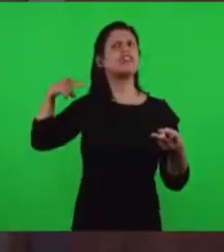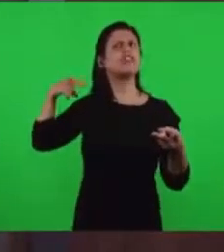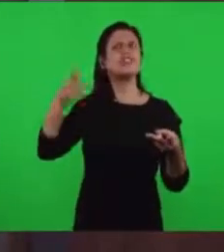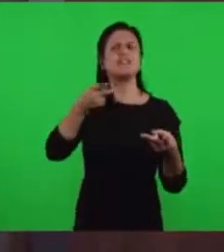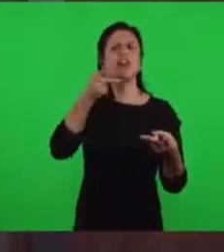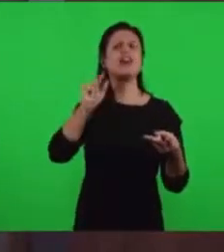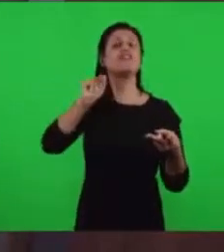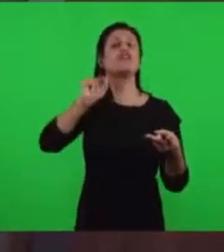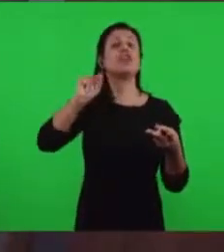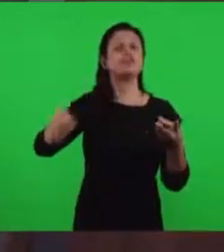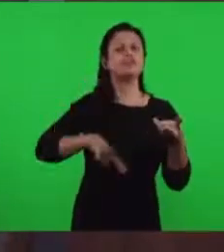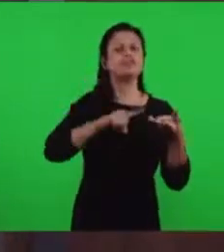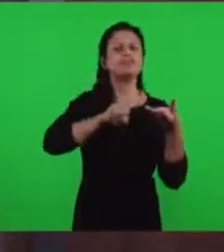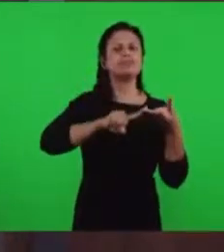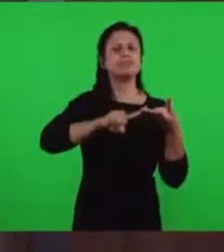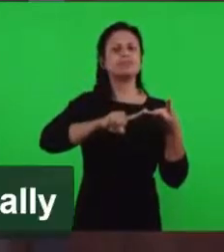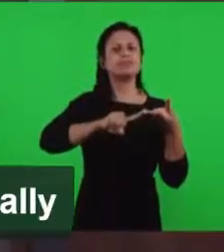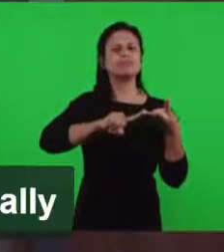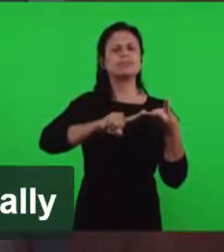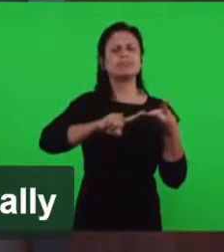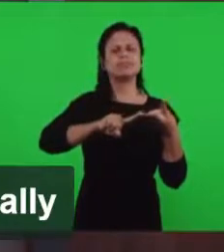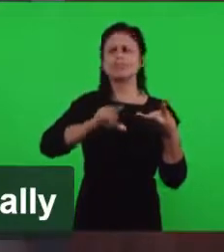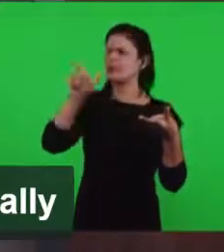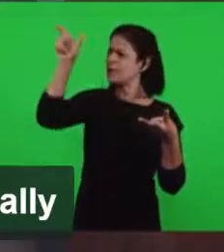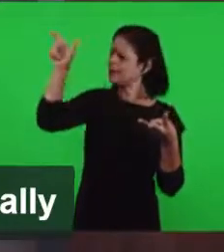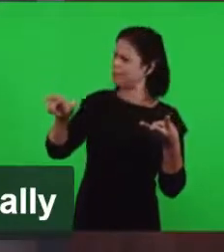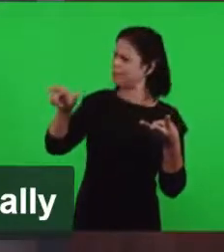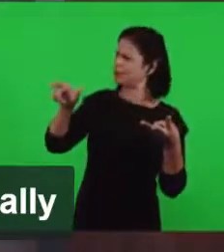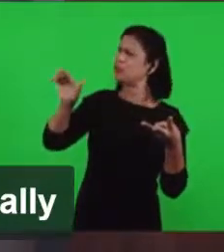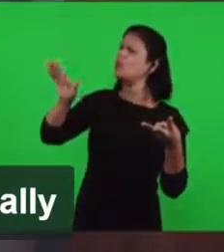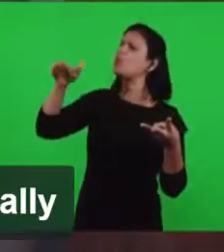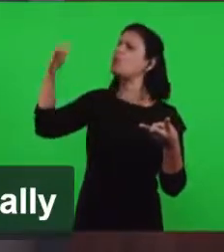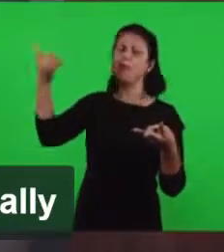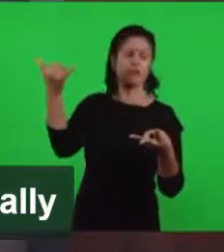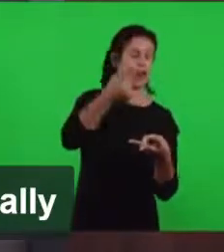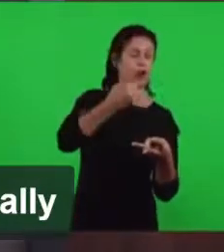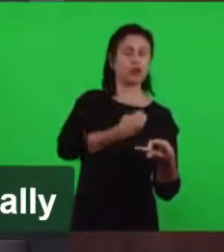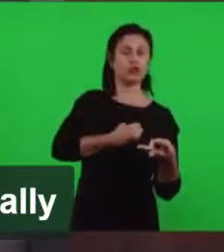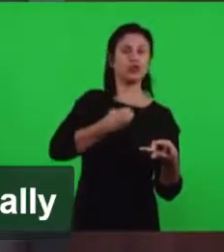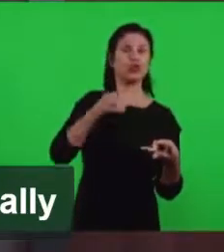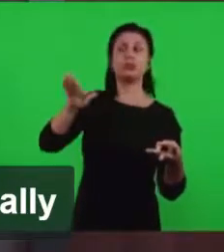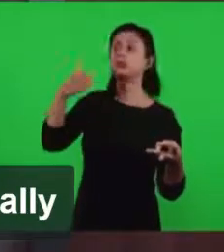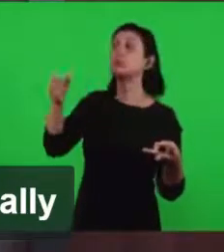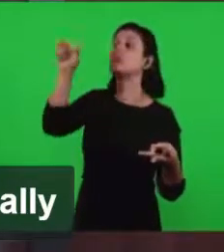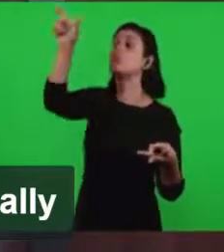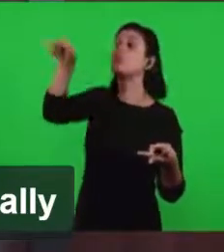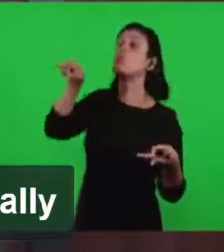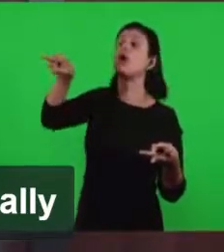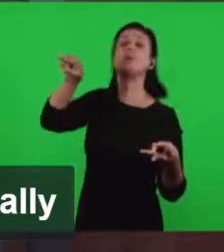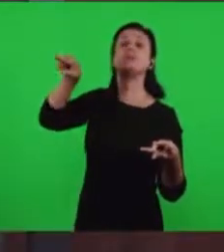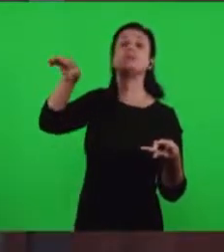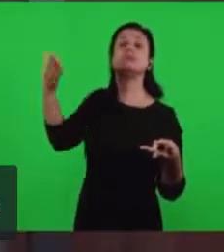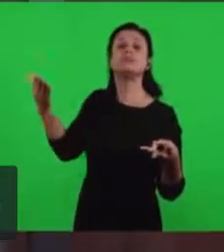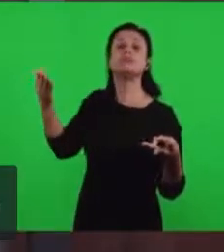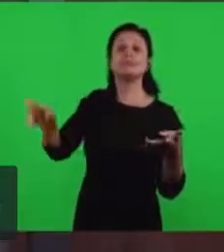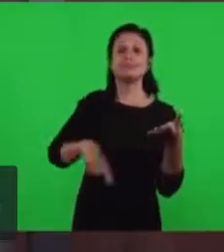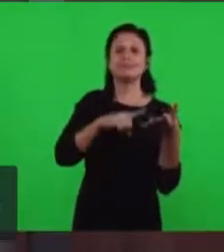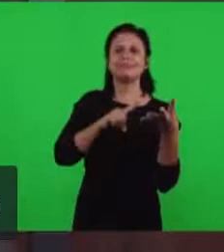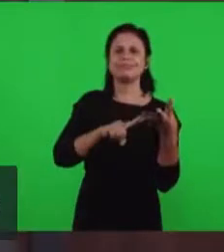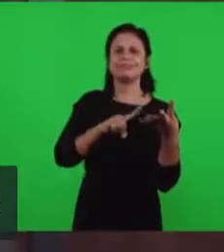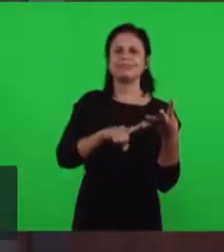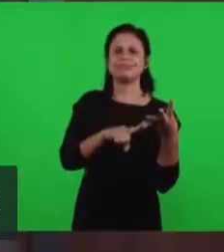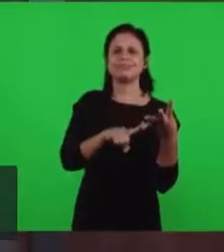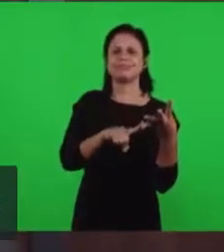a joão e depois quem falava com o apóstolo joão com ele e por fim aquilo